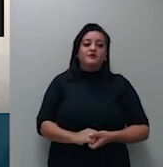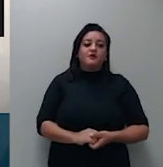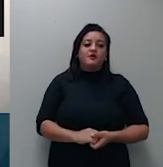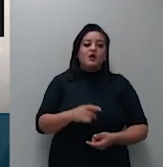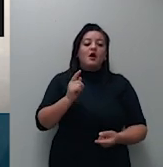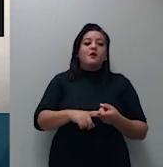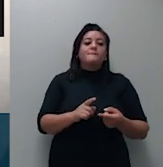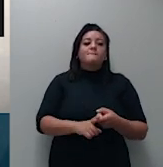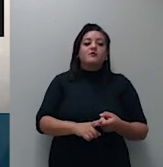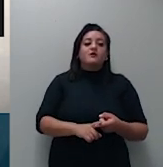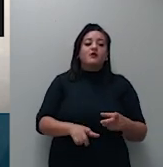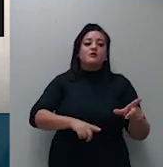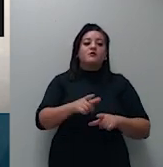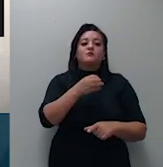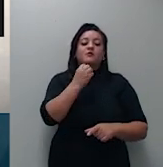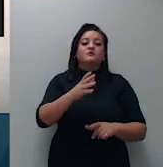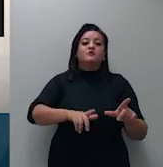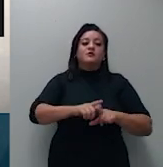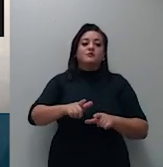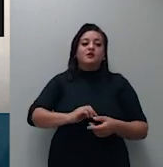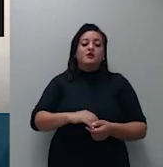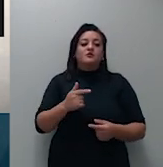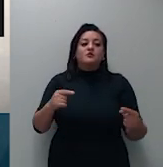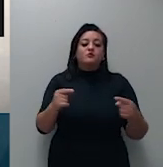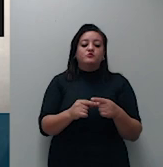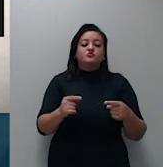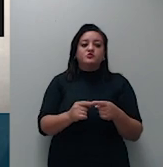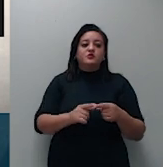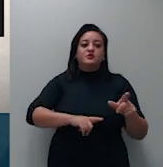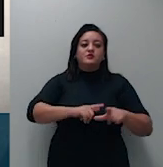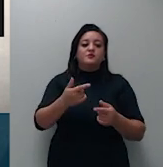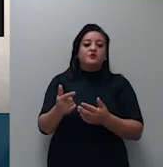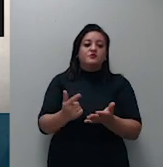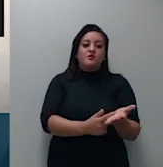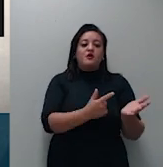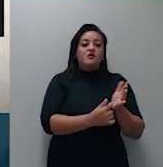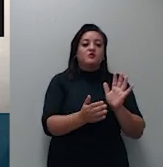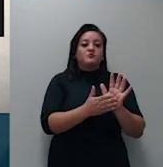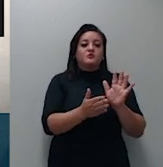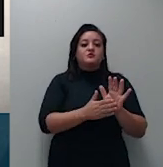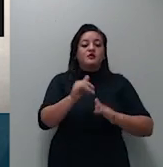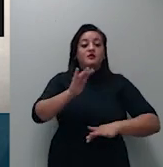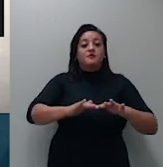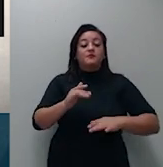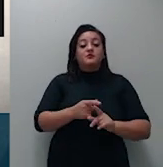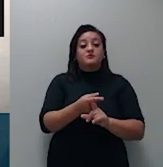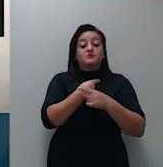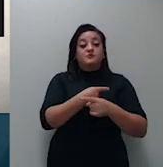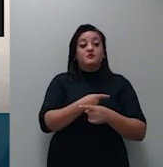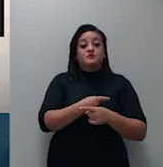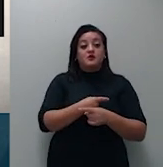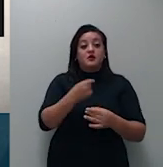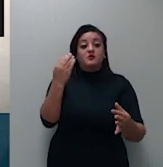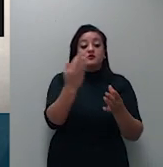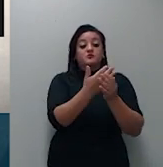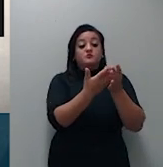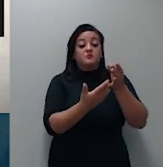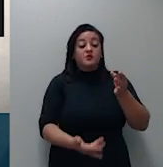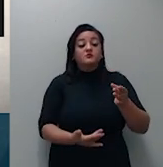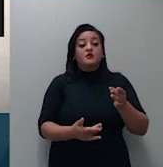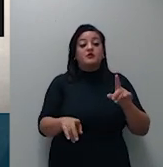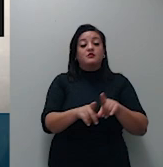porque o princípio da boa-fé não foi objeto de tratamento pela corda recorrida apesar da oposição de embargos